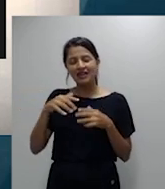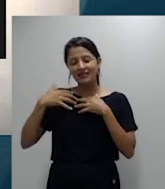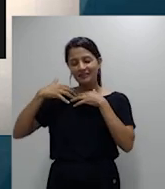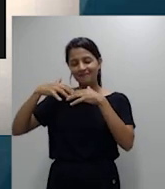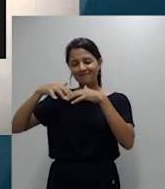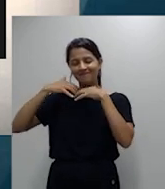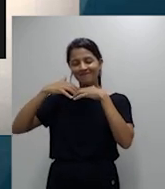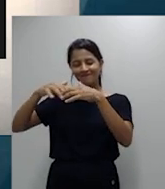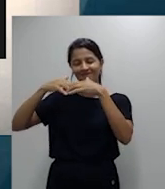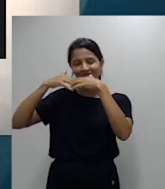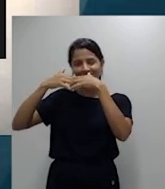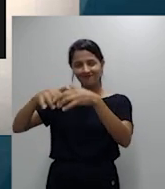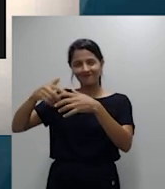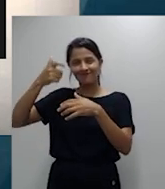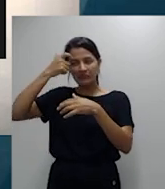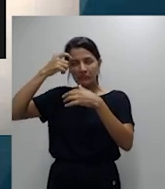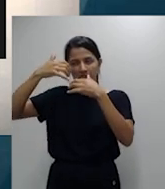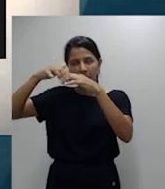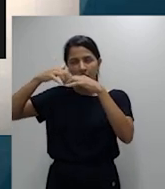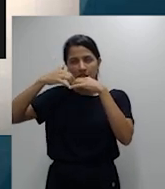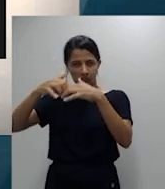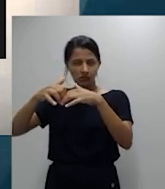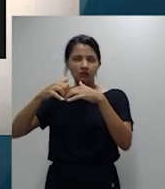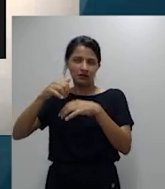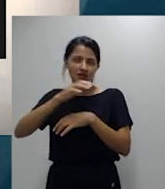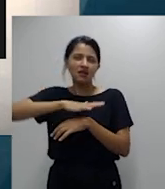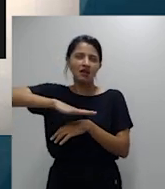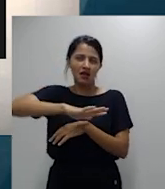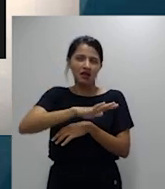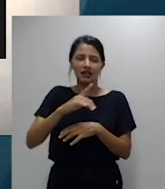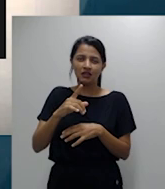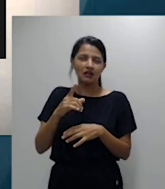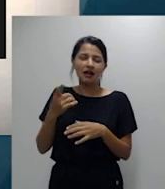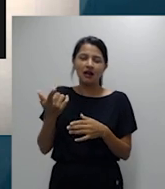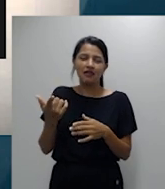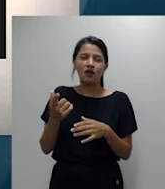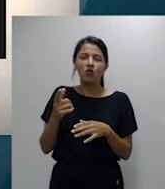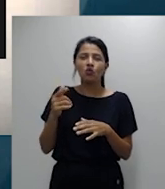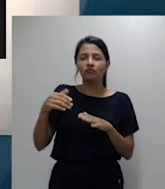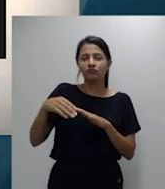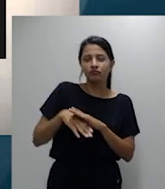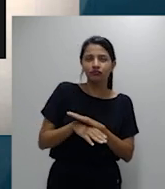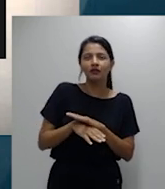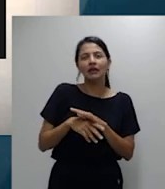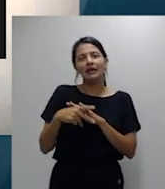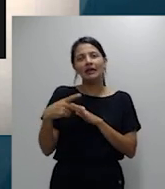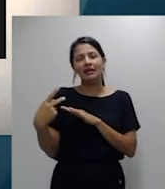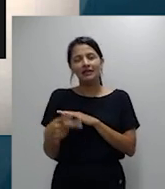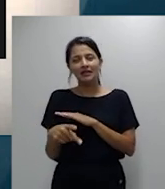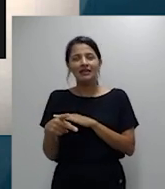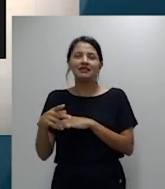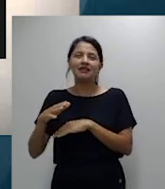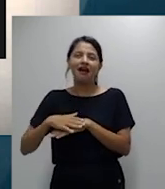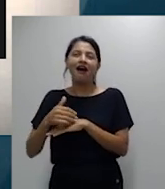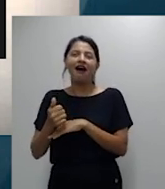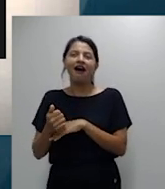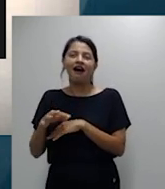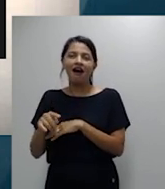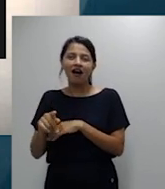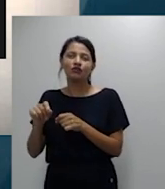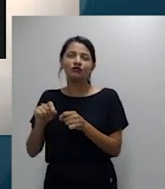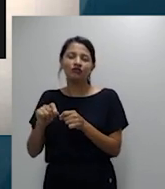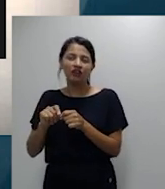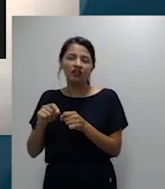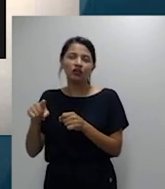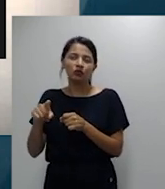que permeia permeia a não decadência no caso de ato de conhecer